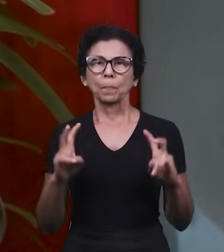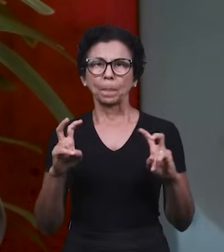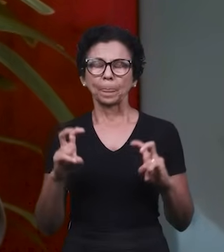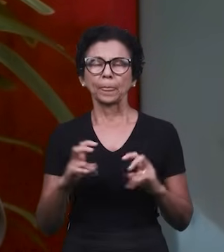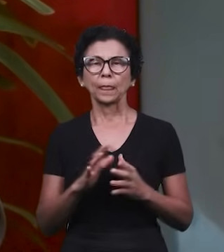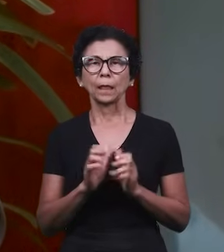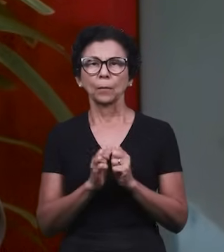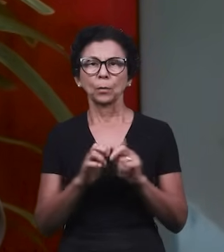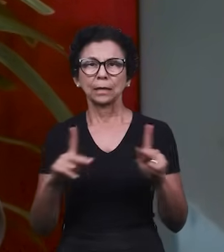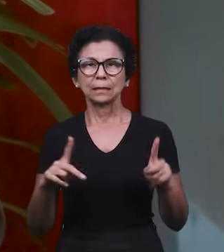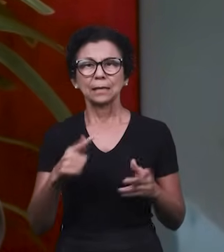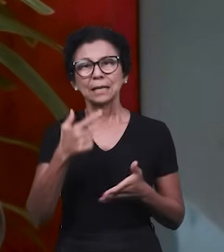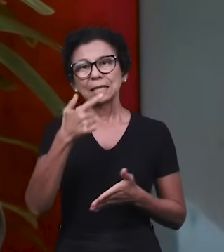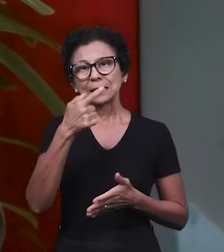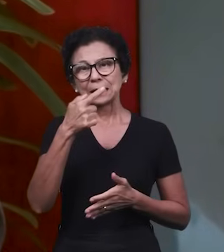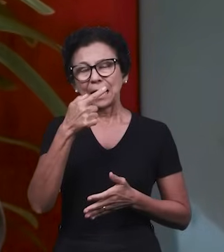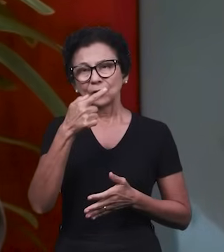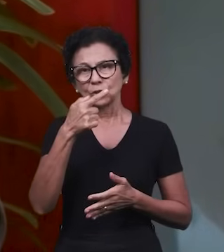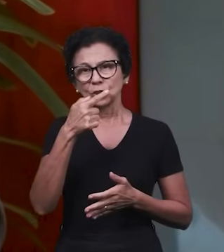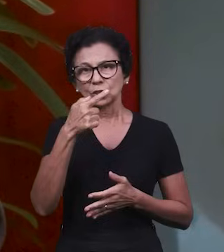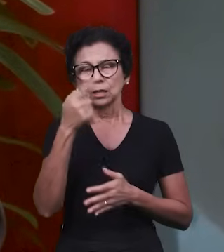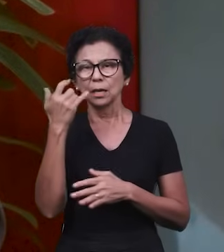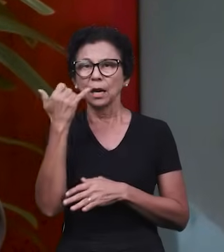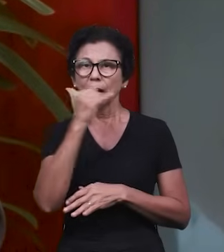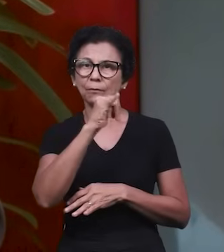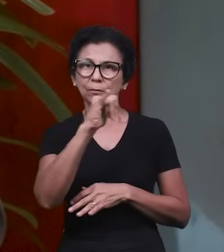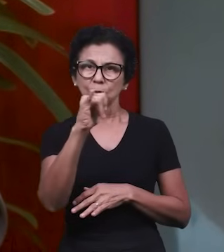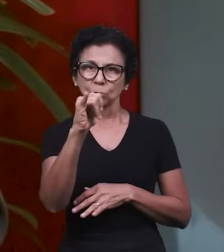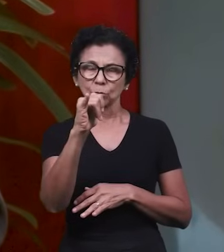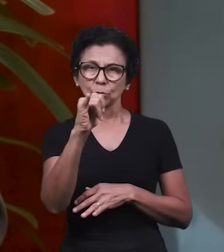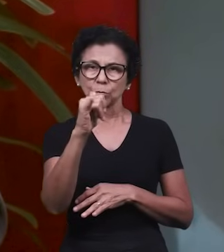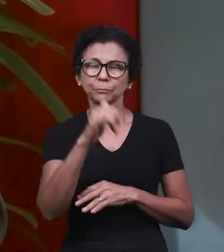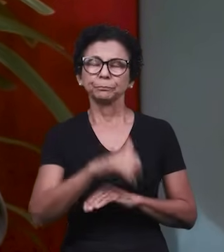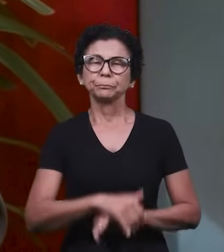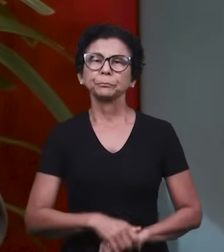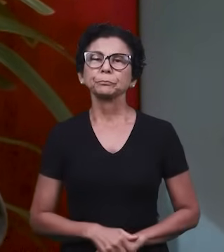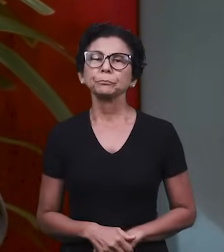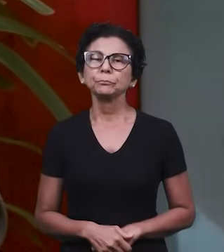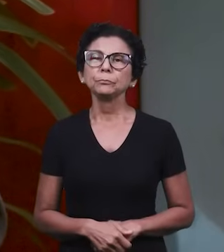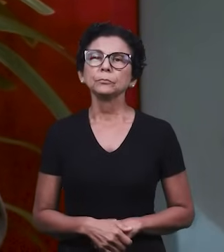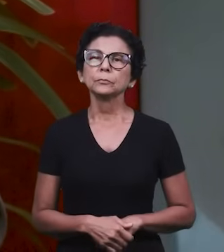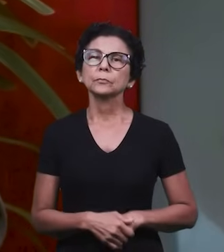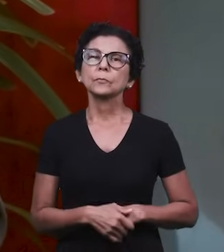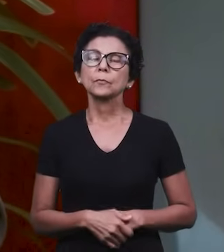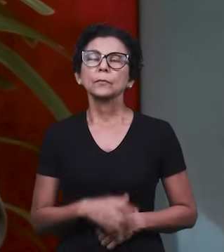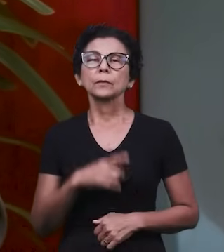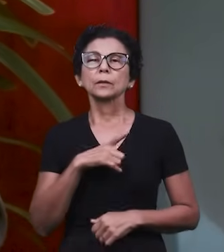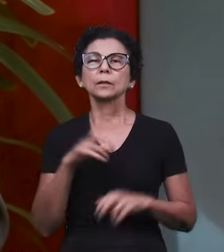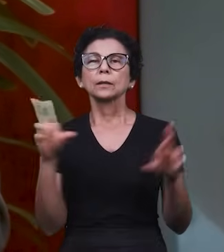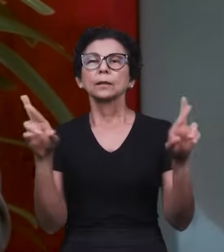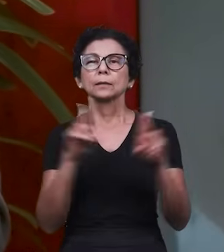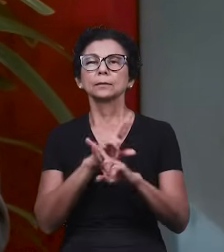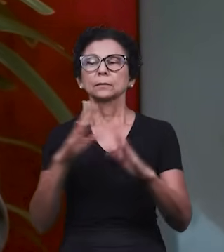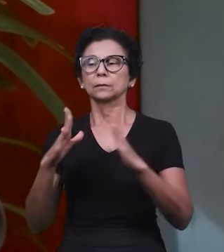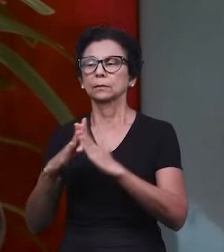no Apocalipse, quantas delas... dessas sete, estão